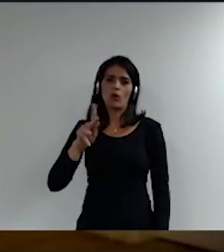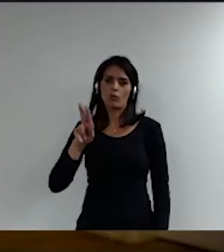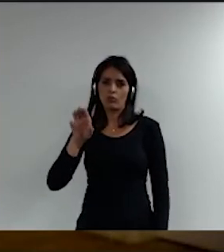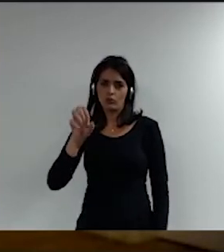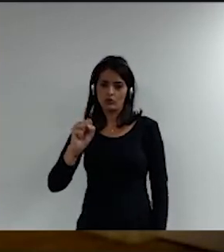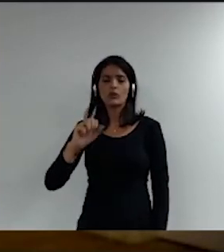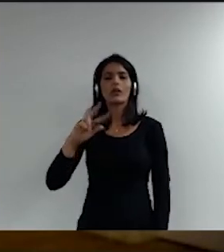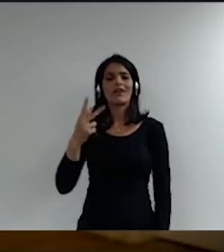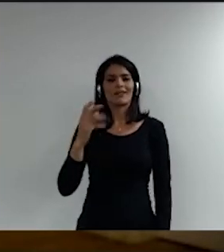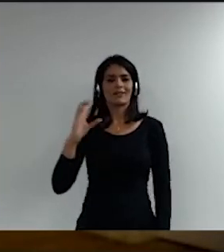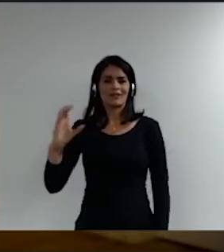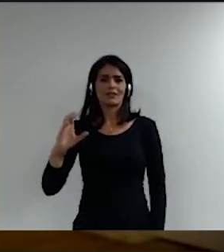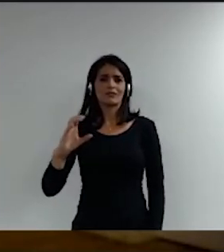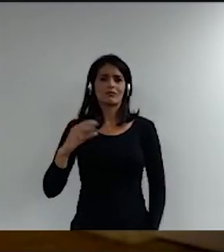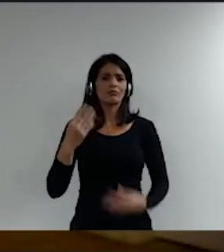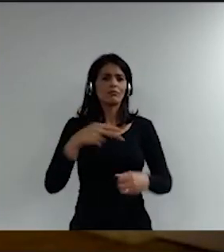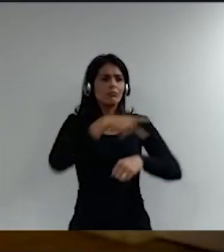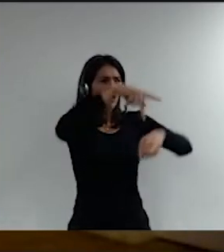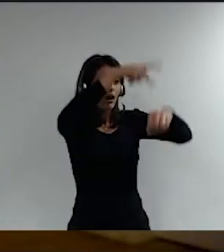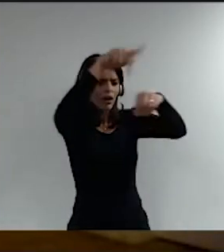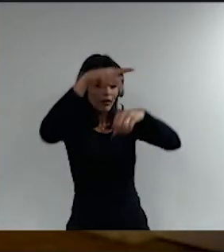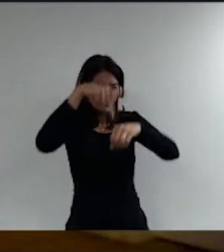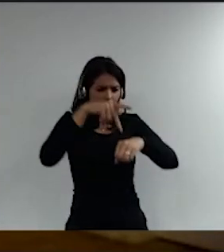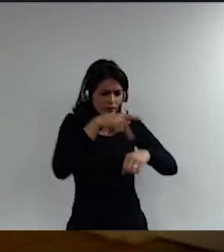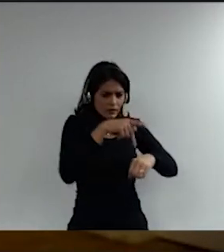Não há país com um sistema desse.